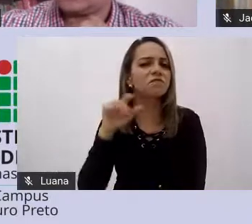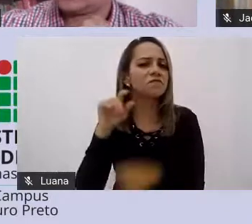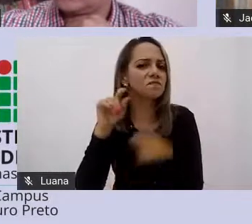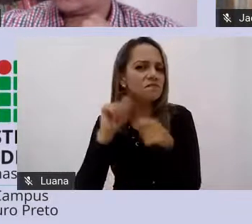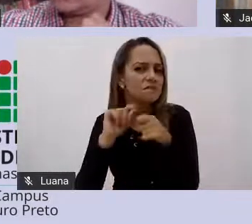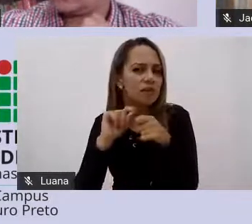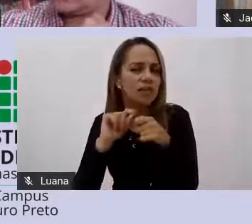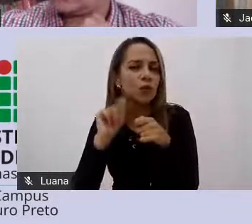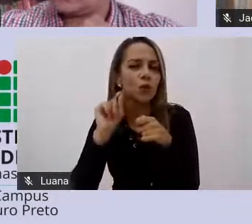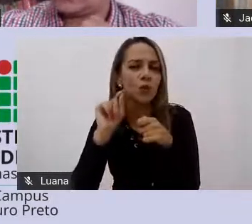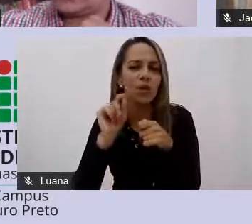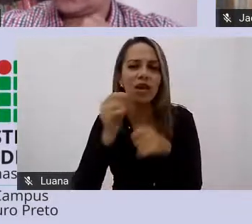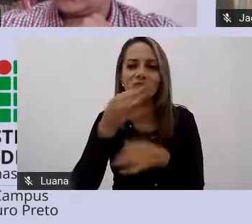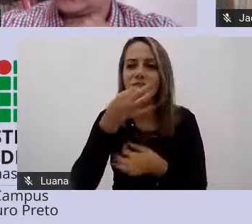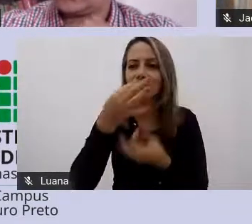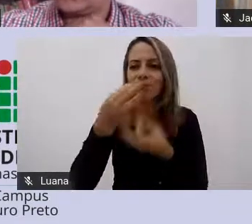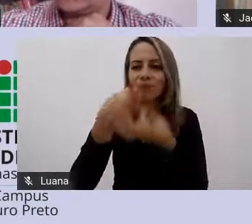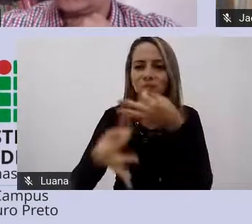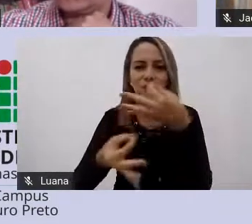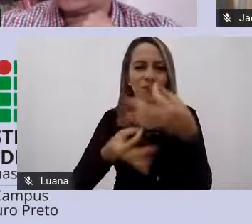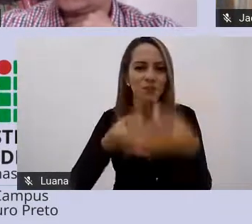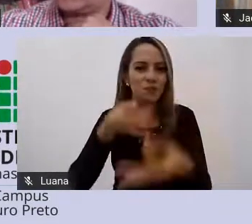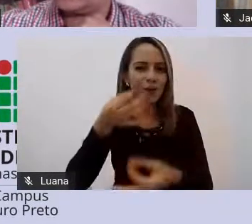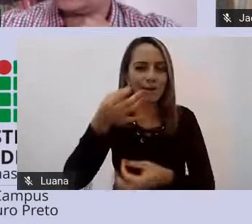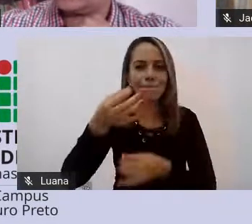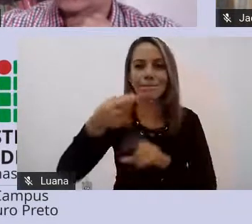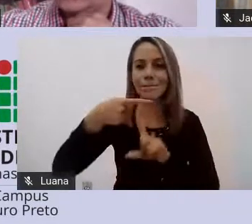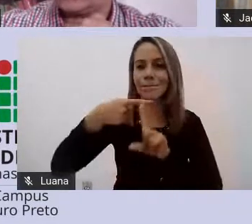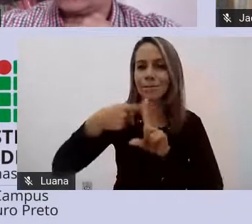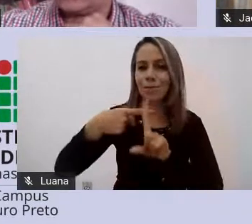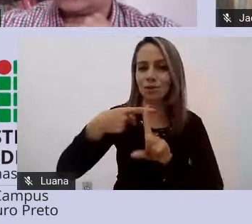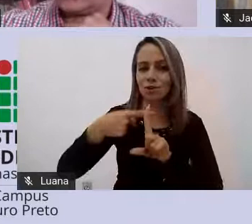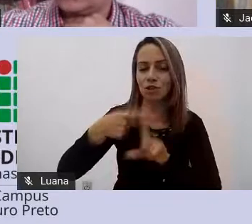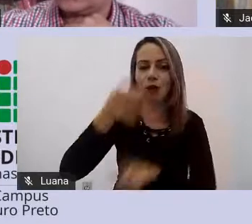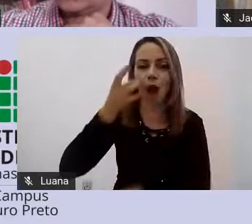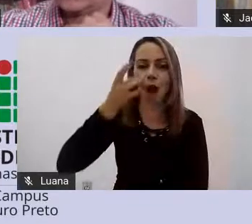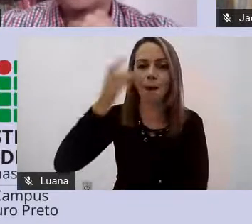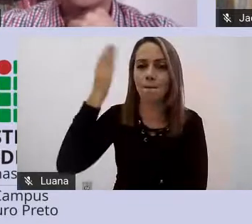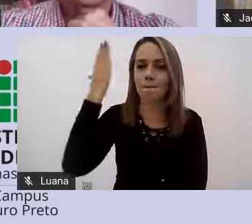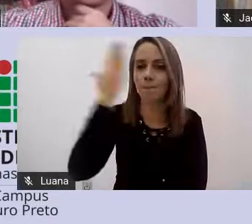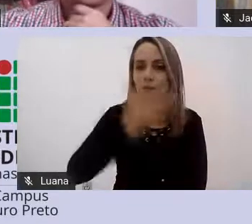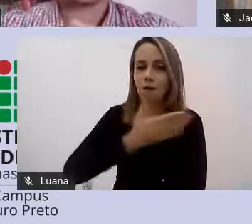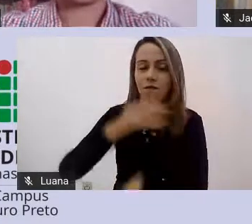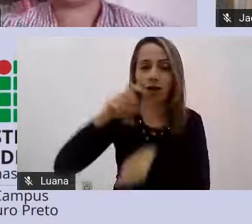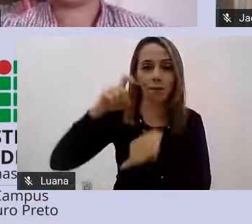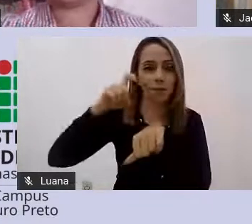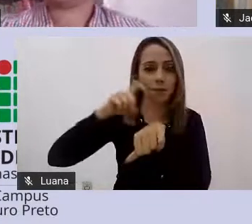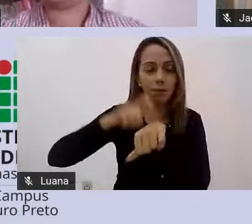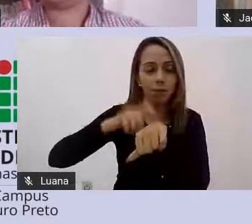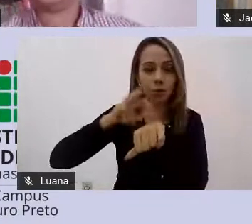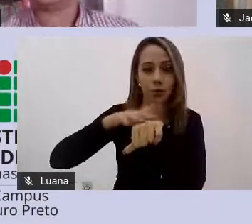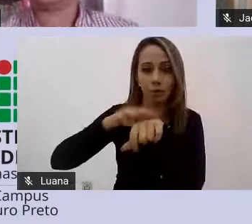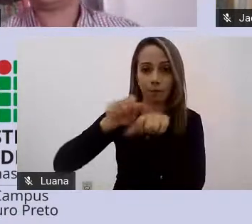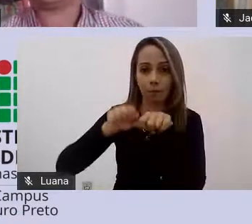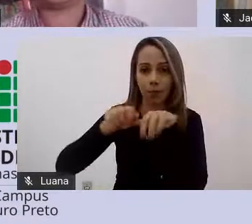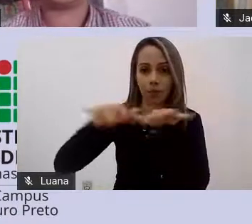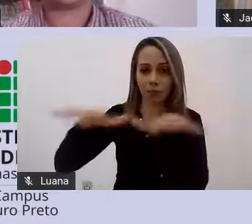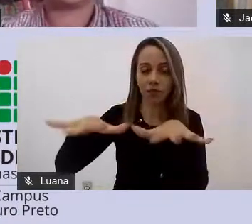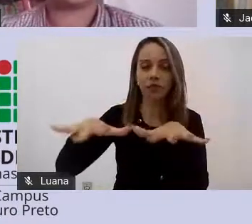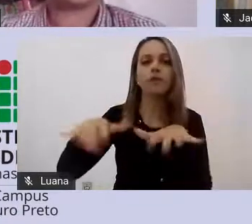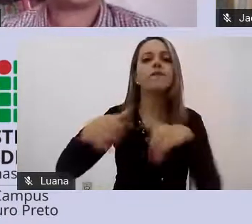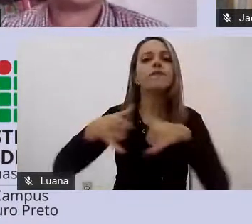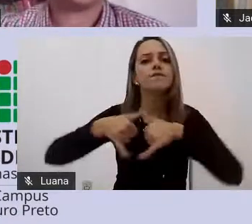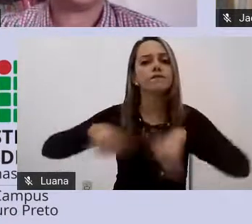elogios, e realmente é uma prova que, em tempos de pandemia, fique em casa, porque é só procurar que tem